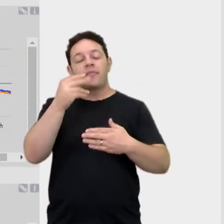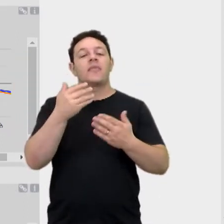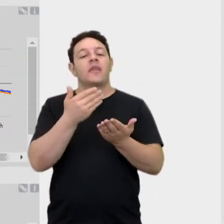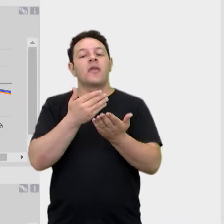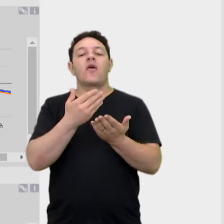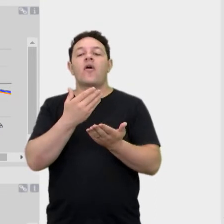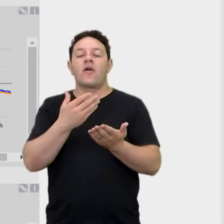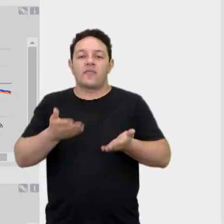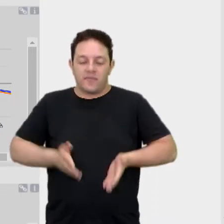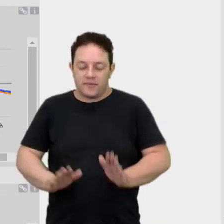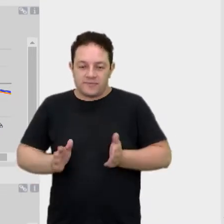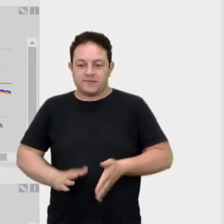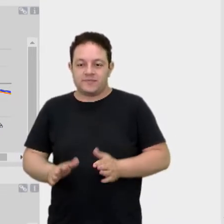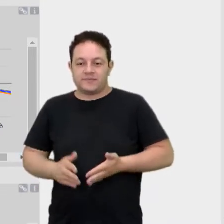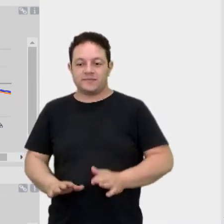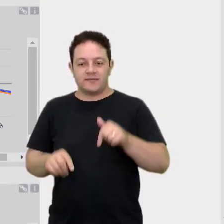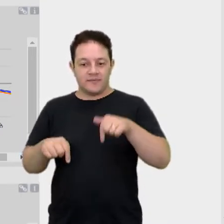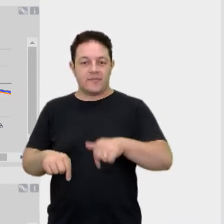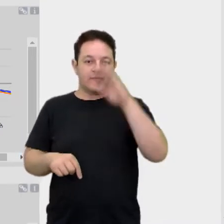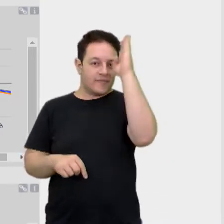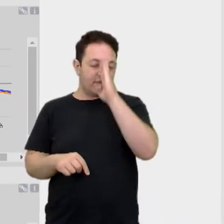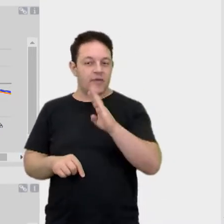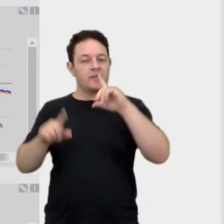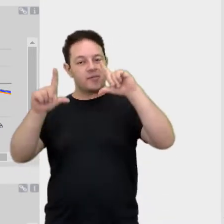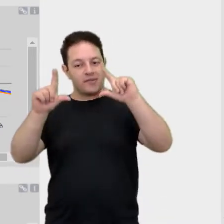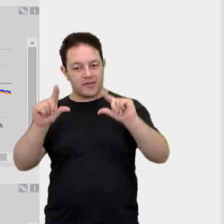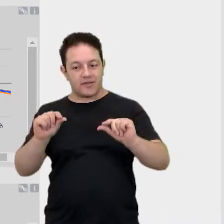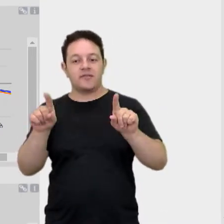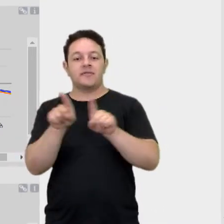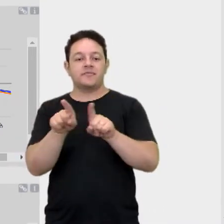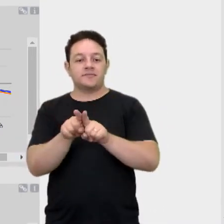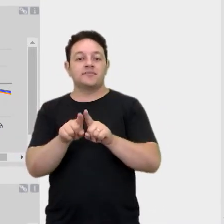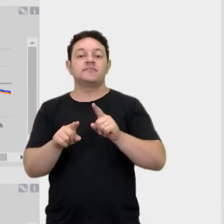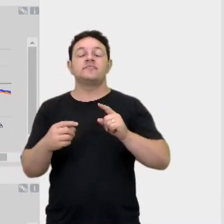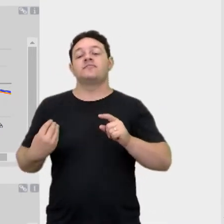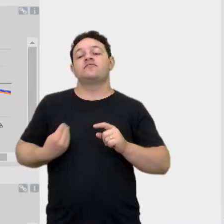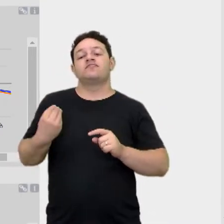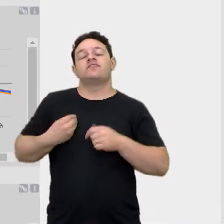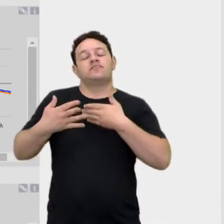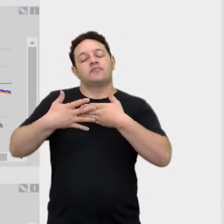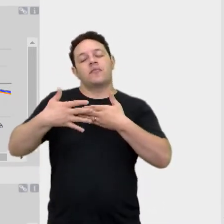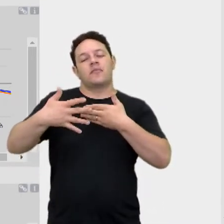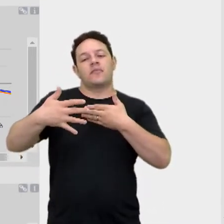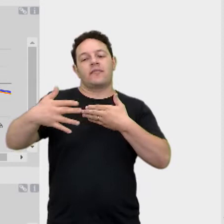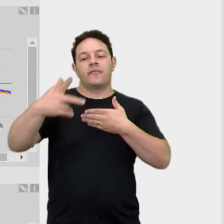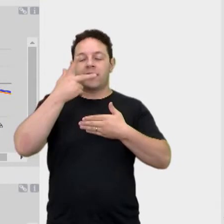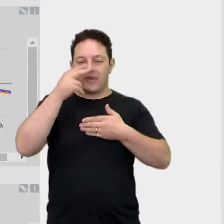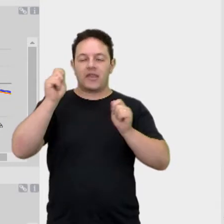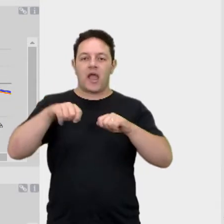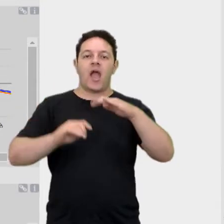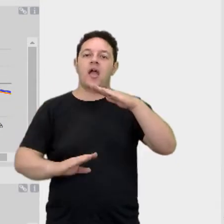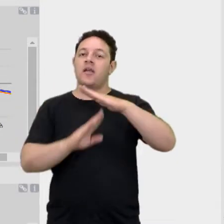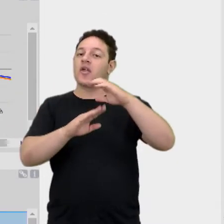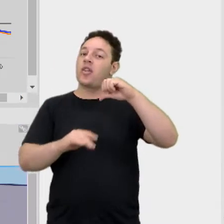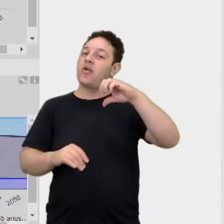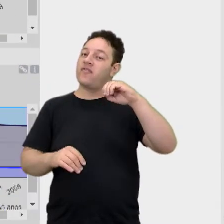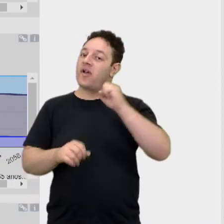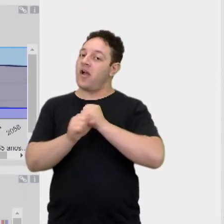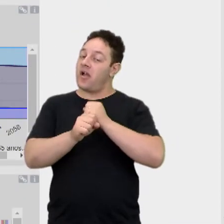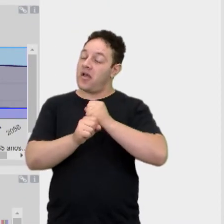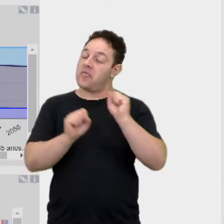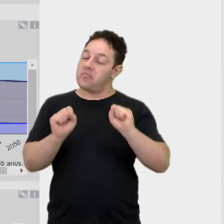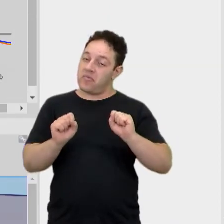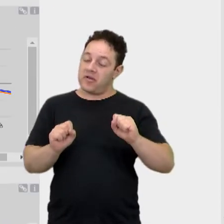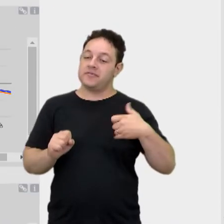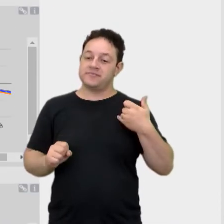menos brasileiros, né, e a expectativa de vida, né, dos brasileiros acabar crescendo bastante. Um outro